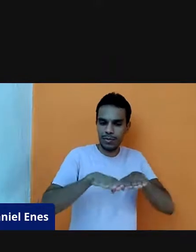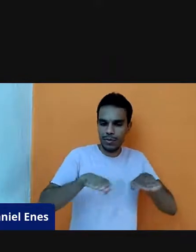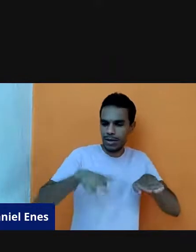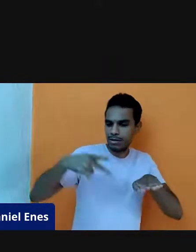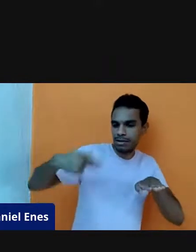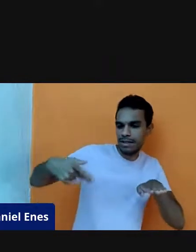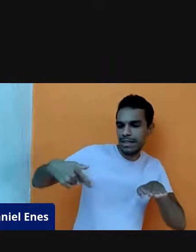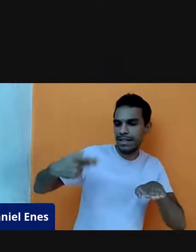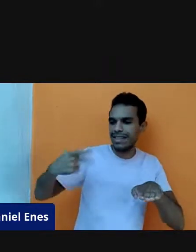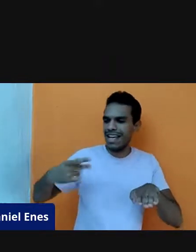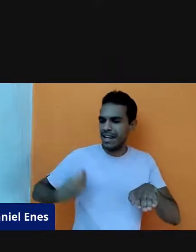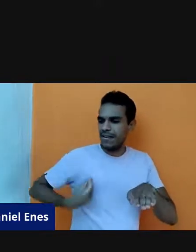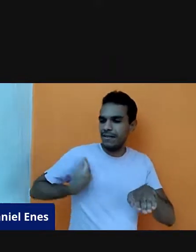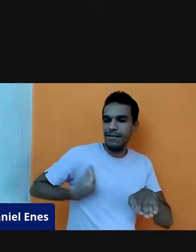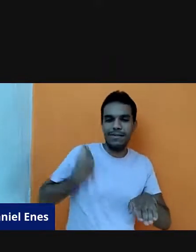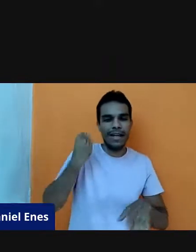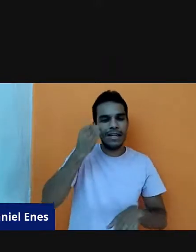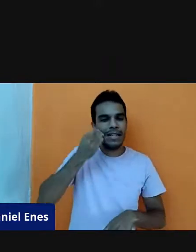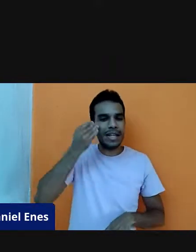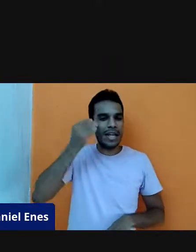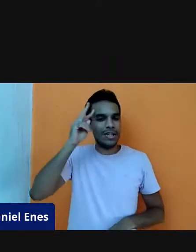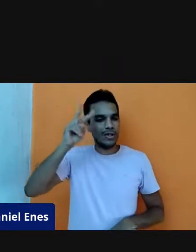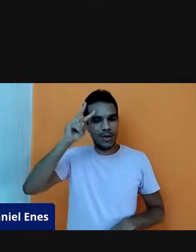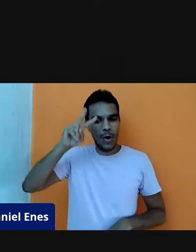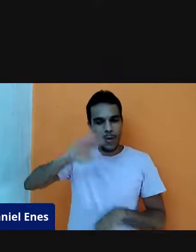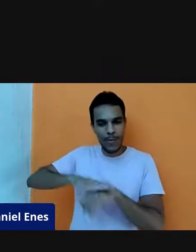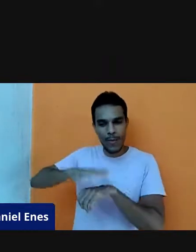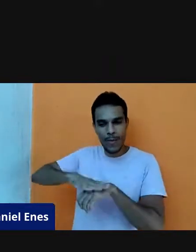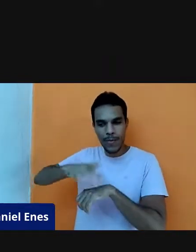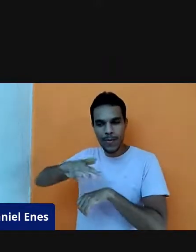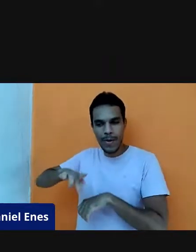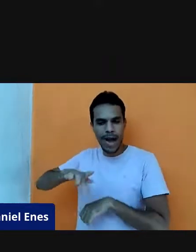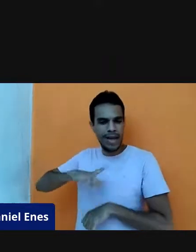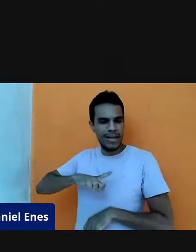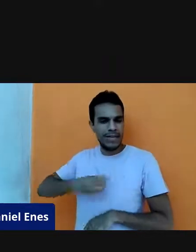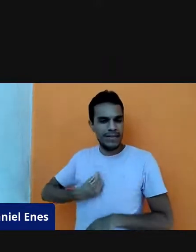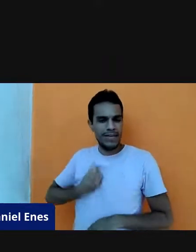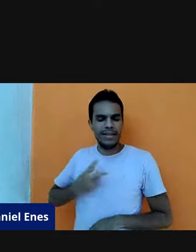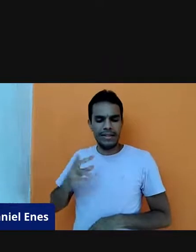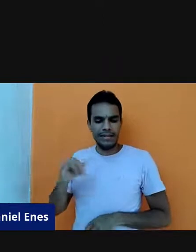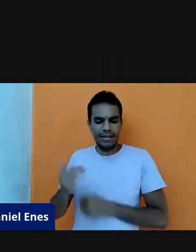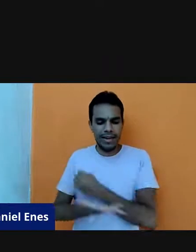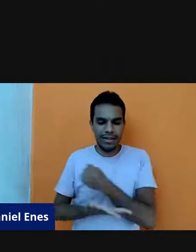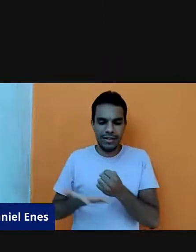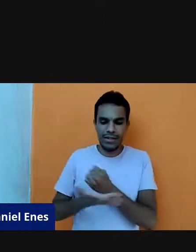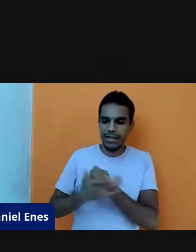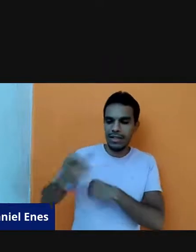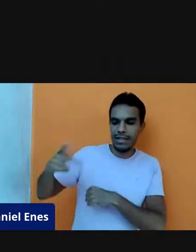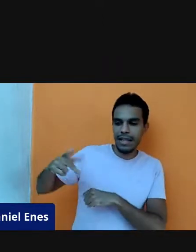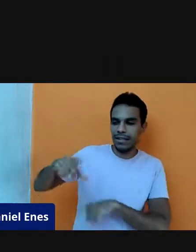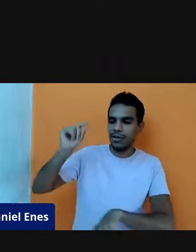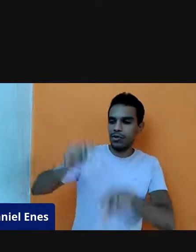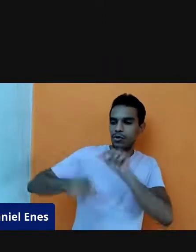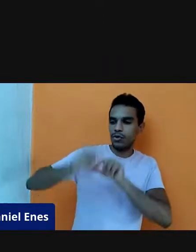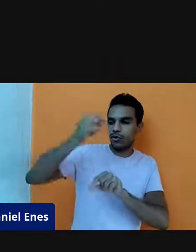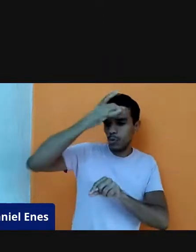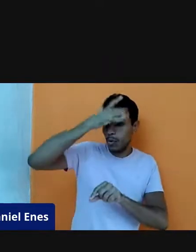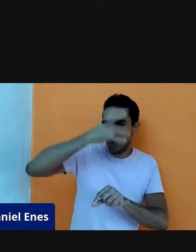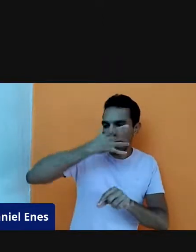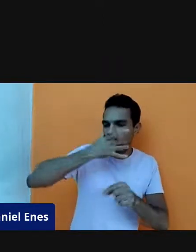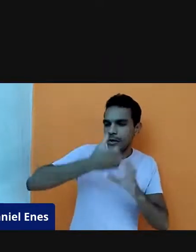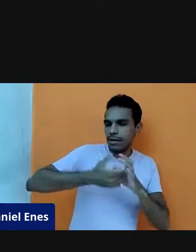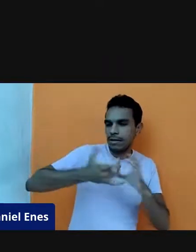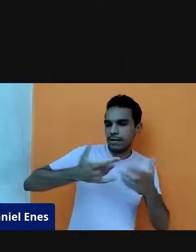suas vivências, sua história, que de certa forma vão alicerçar as suas escolhas estéticas. Então, João